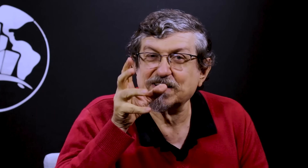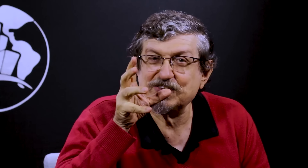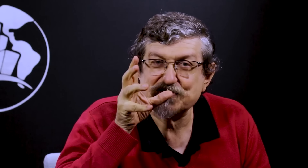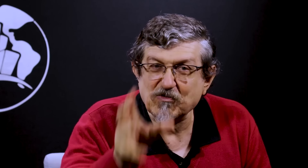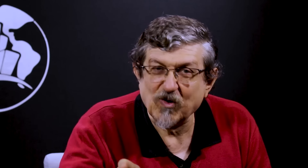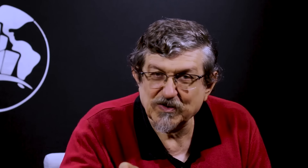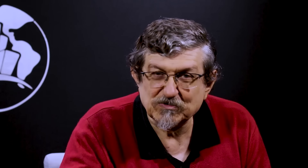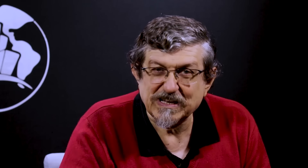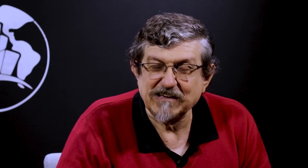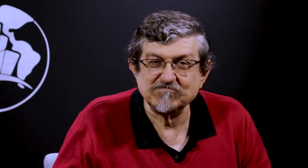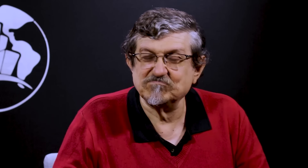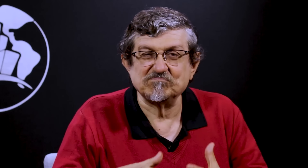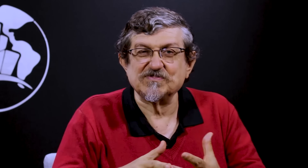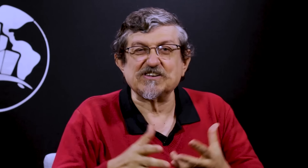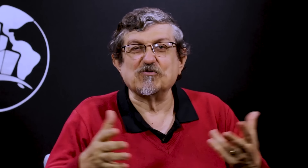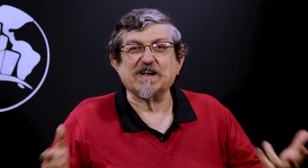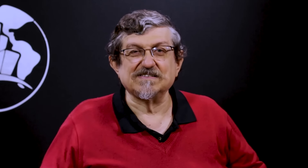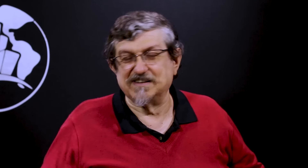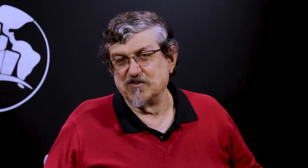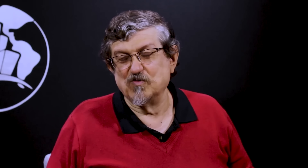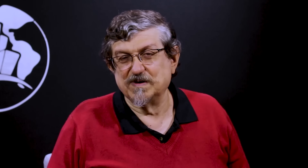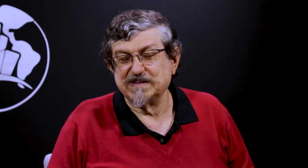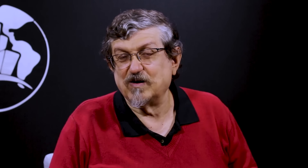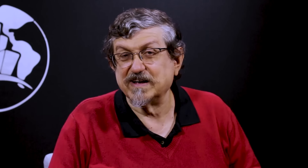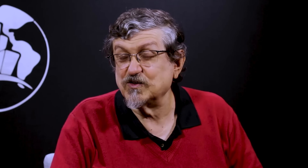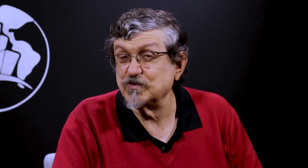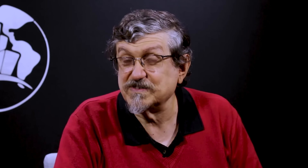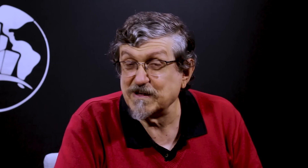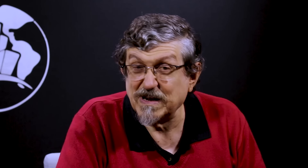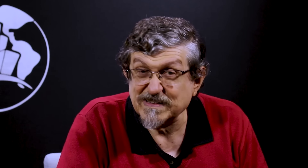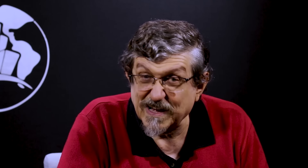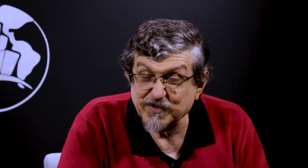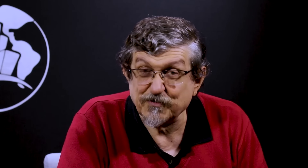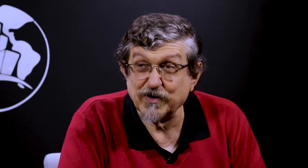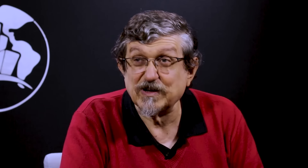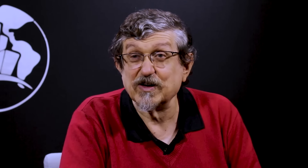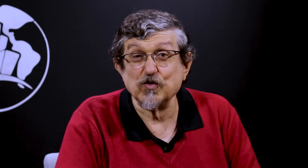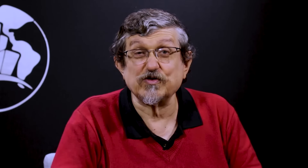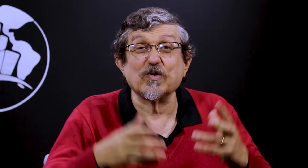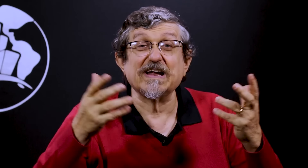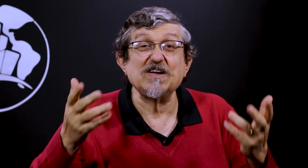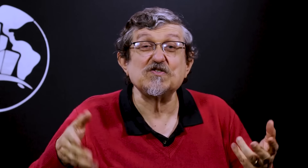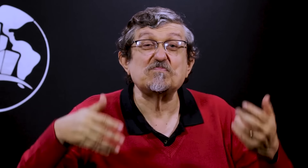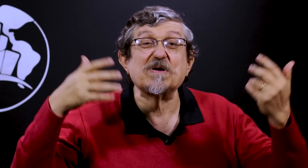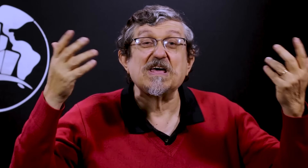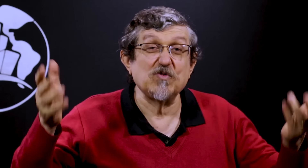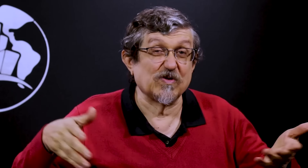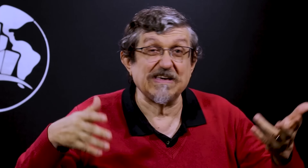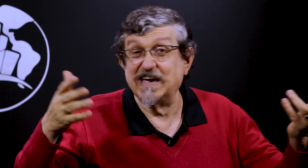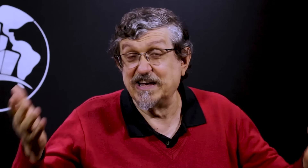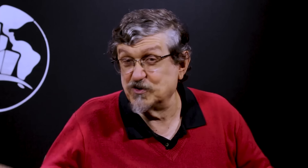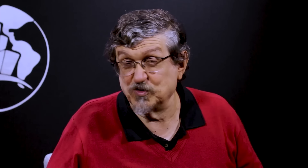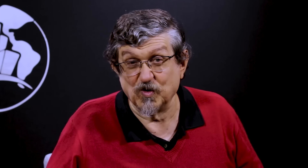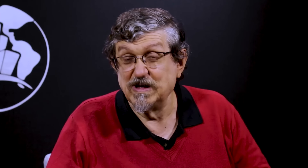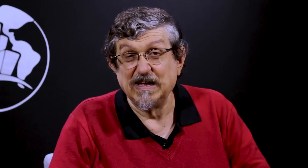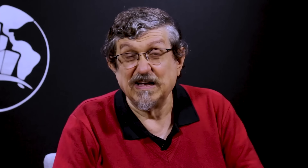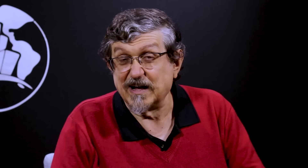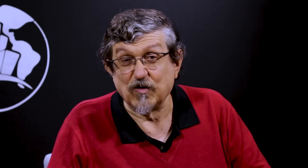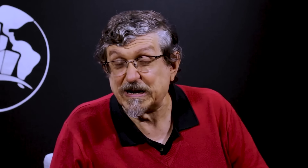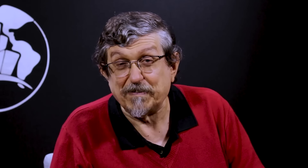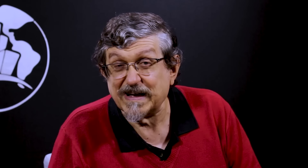Na hora que Jacó não tem segurança nenhuma, na hora que a sua estabilidade se foi, na hora que o seu grande prêmio que ele